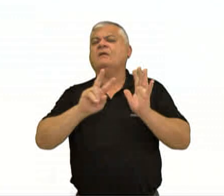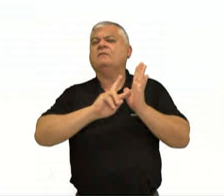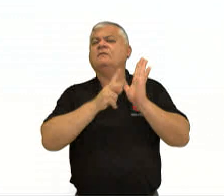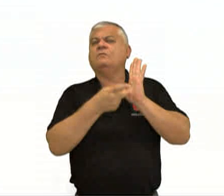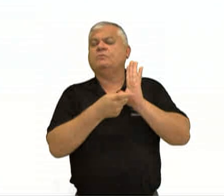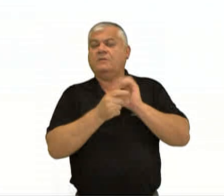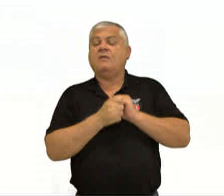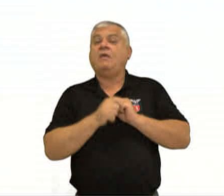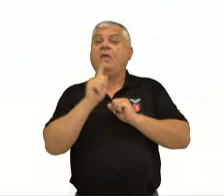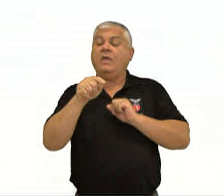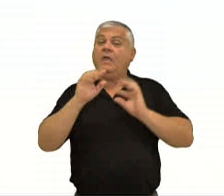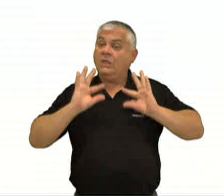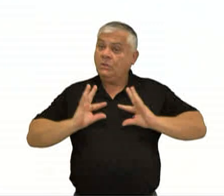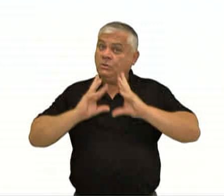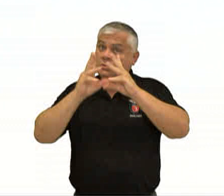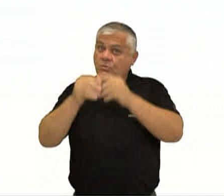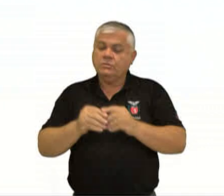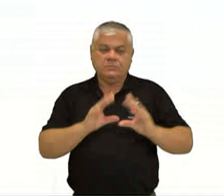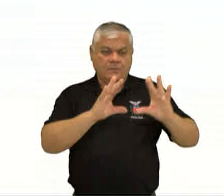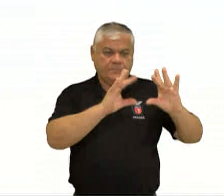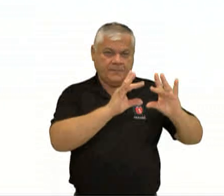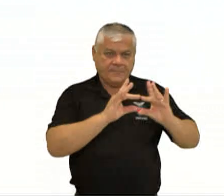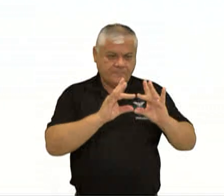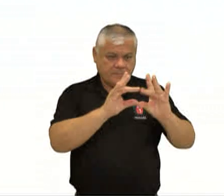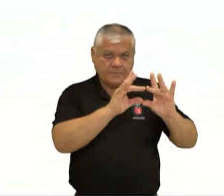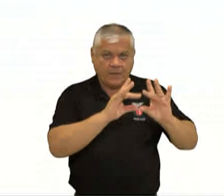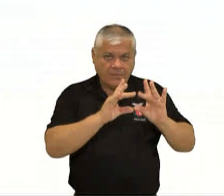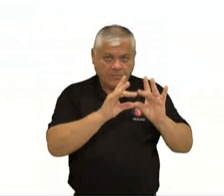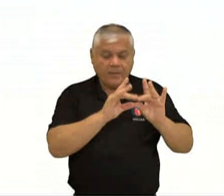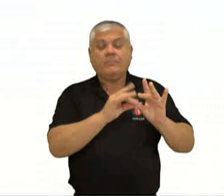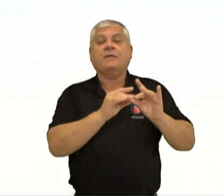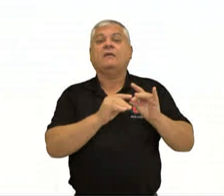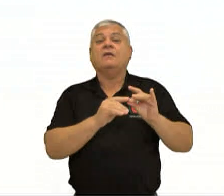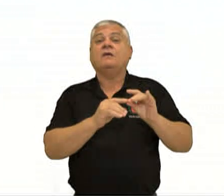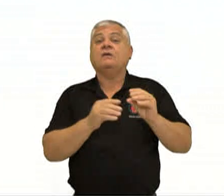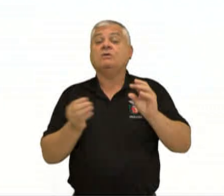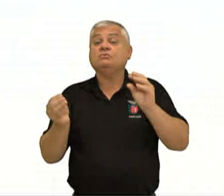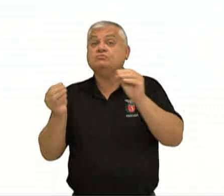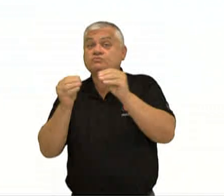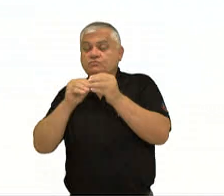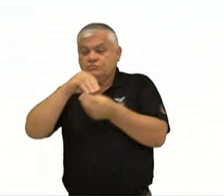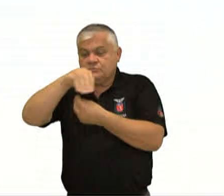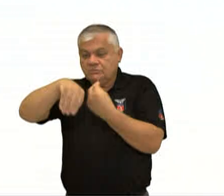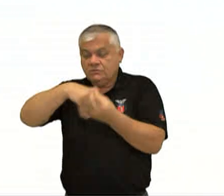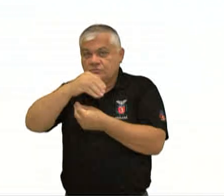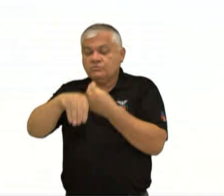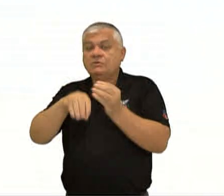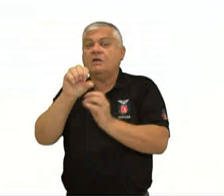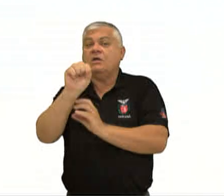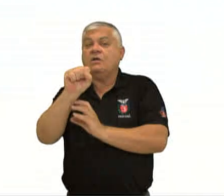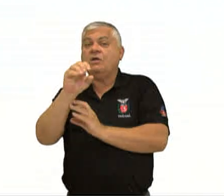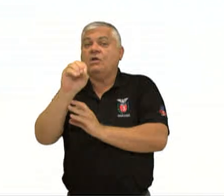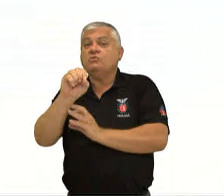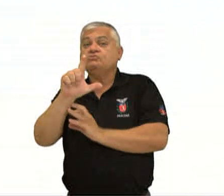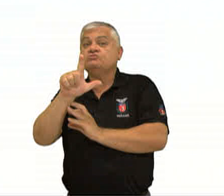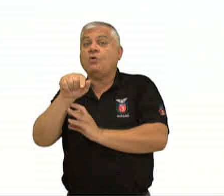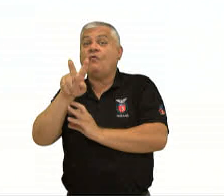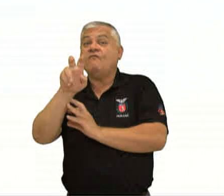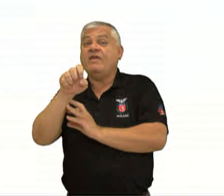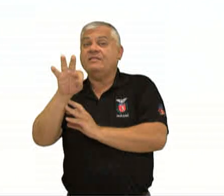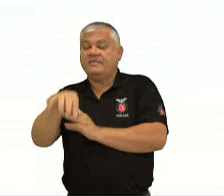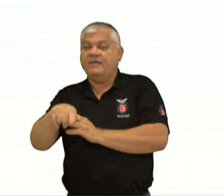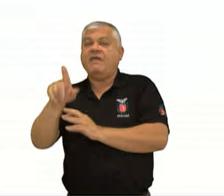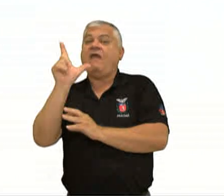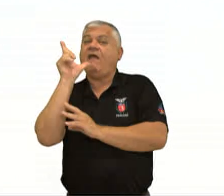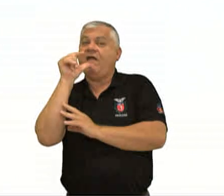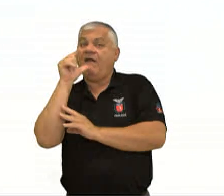é toda mistura homogênea formada pela união de um soluto com um solvente, sendo o soluto a